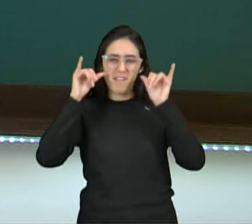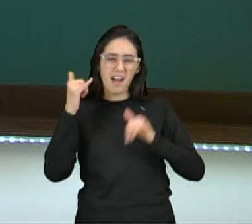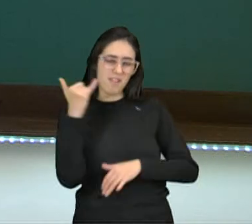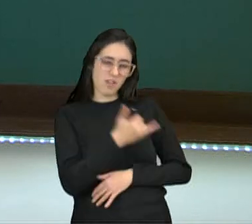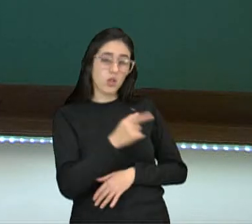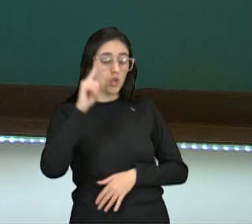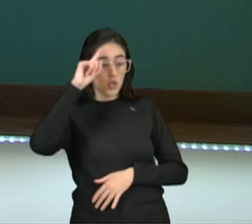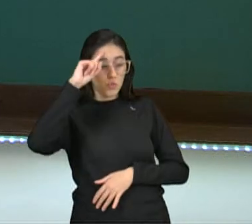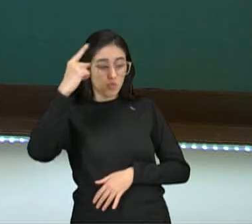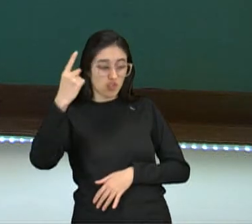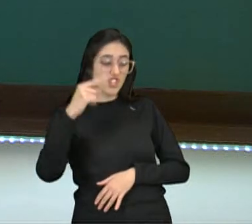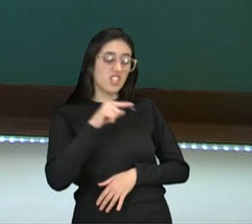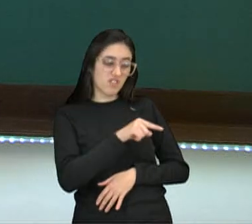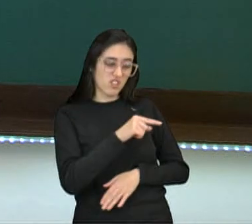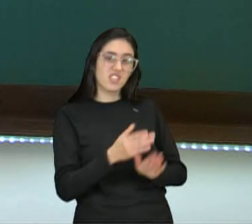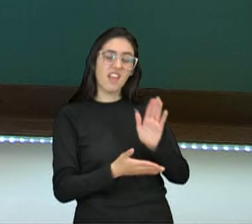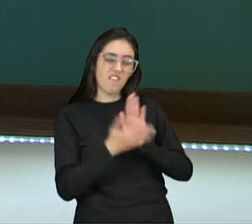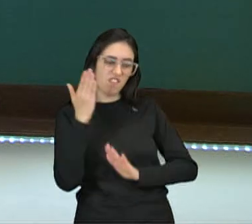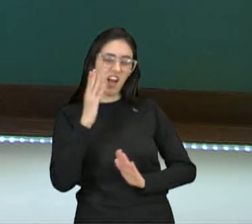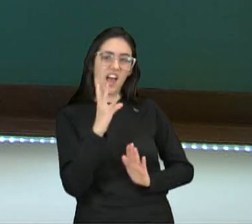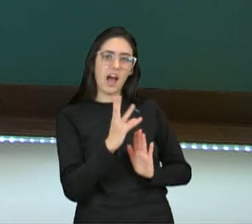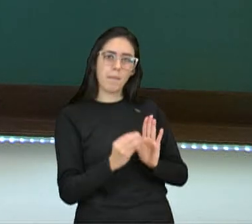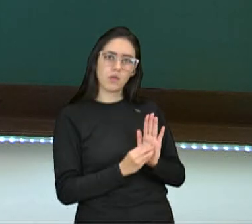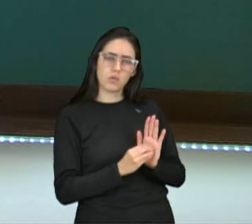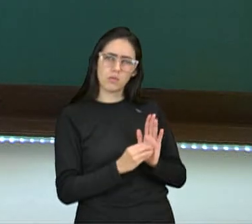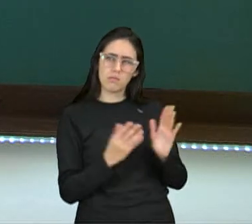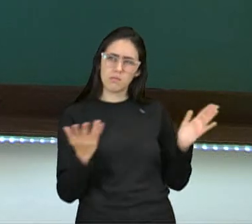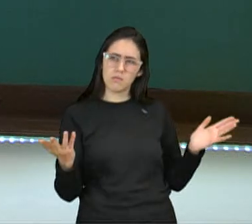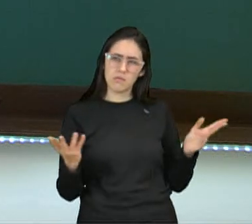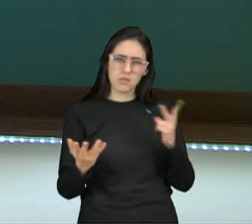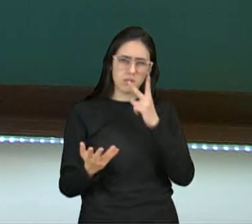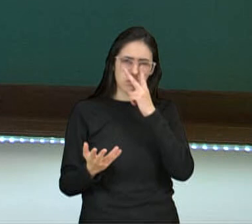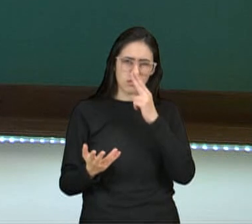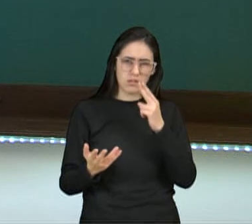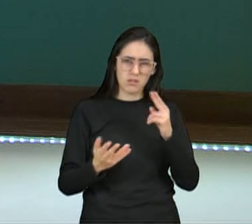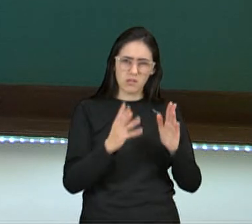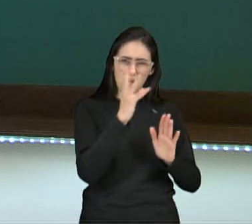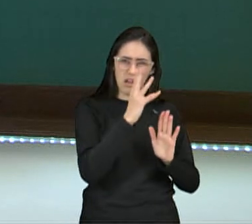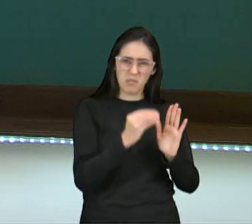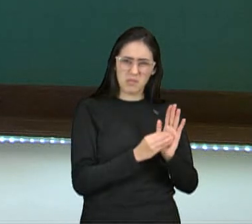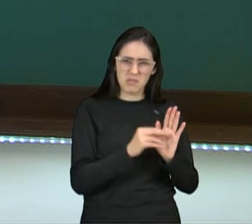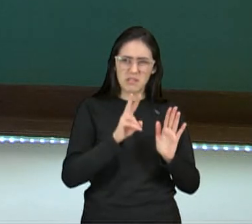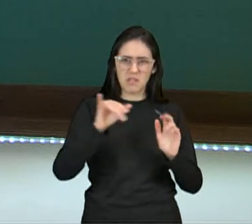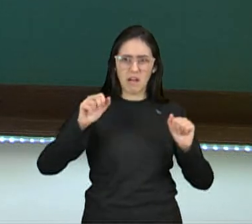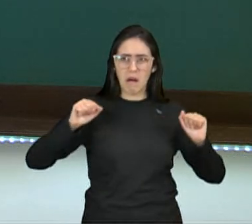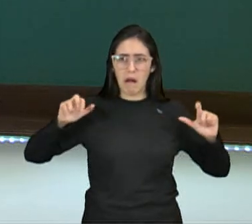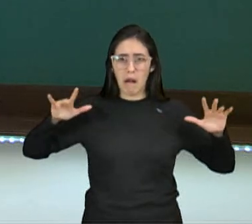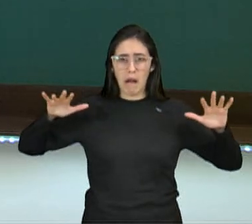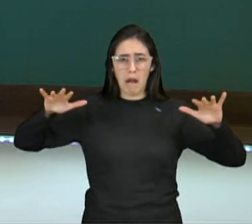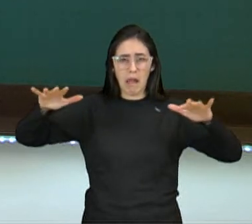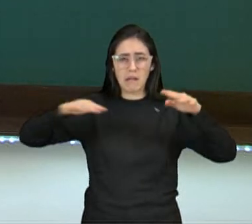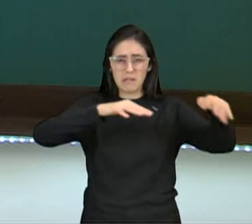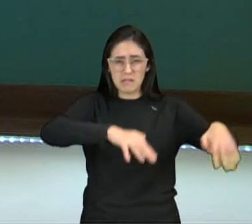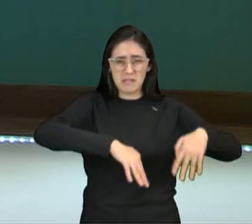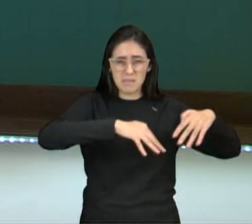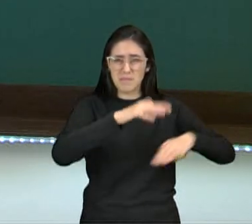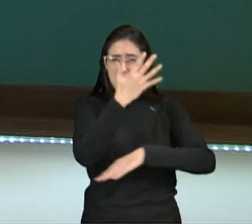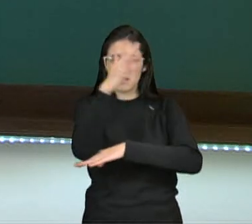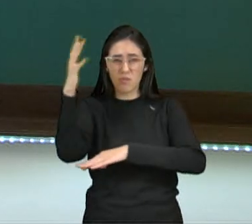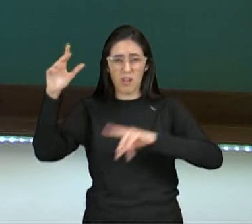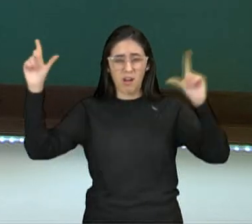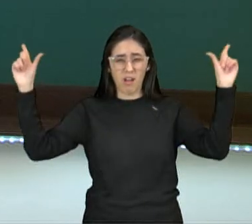dia a Amazônia será sua, porque será que um dia a Amazônia vai estar tomada por atividade pecuária e a floresta vai ser